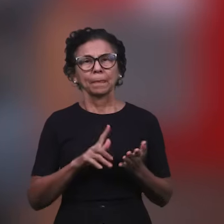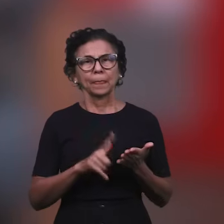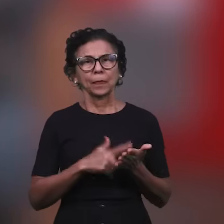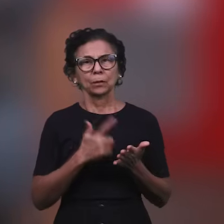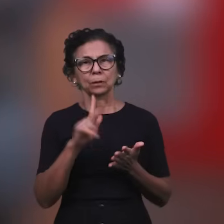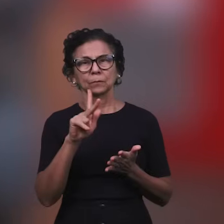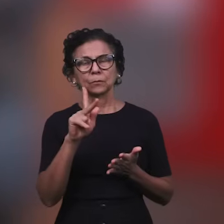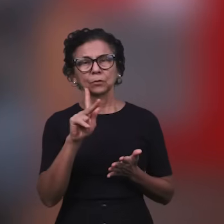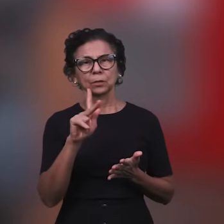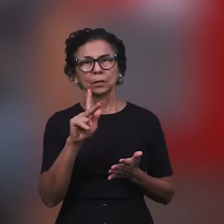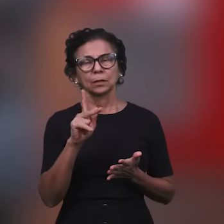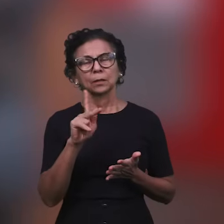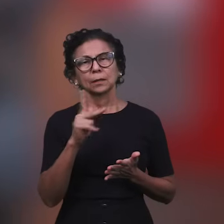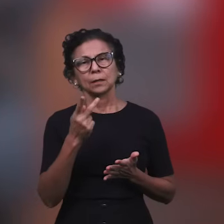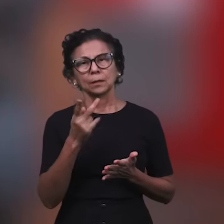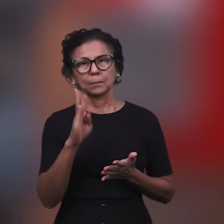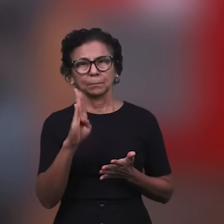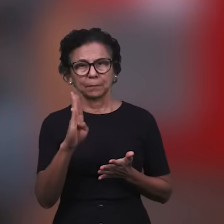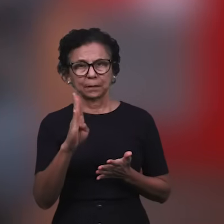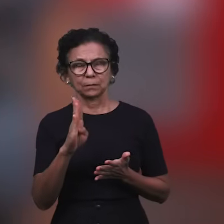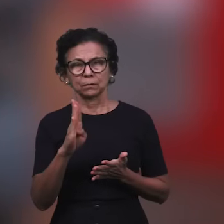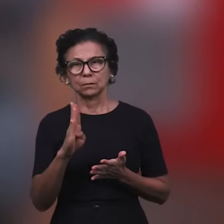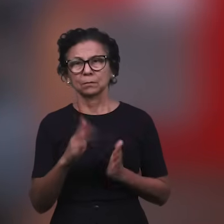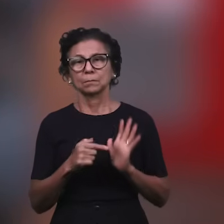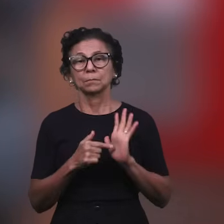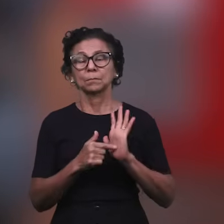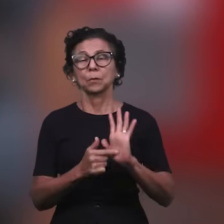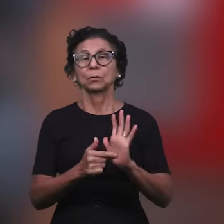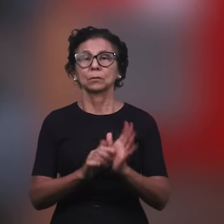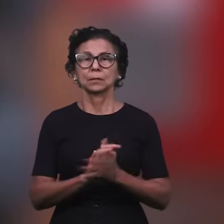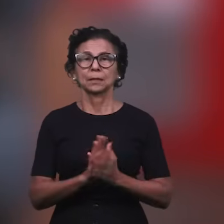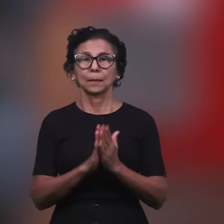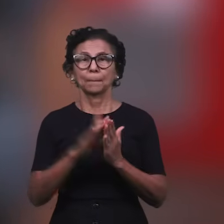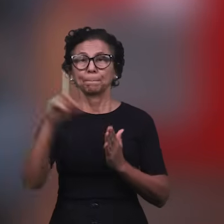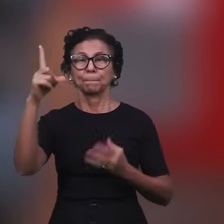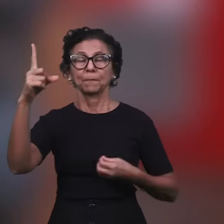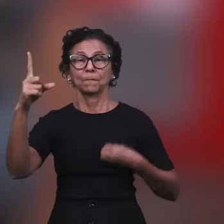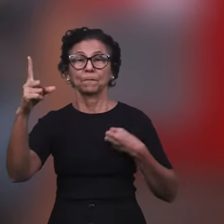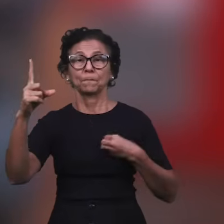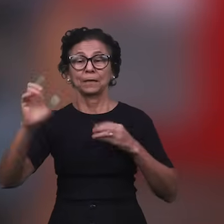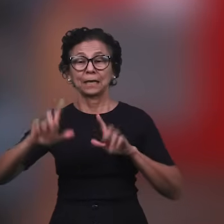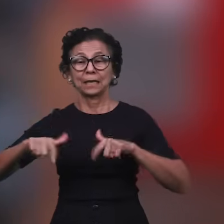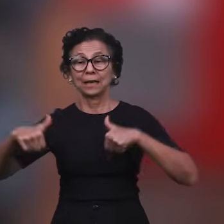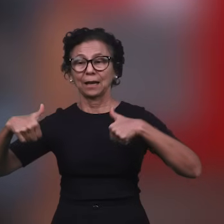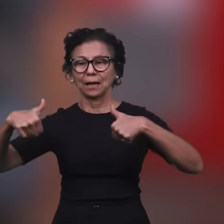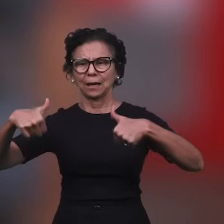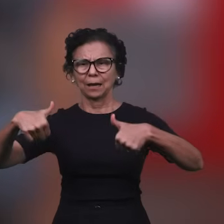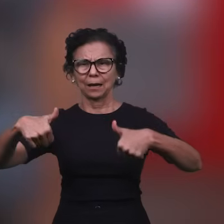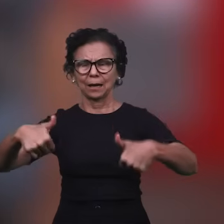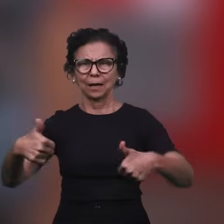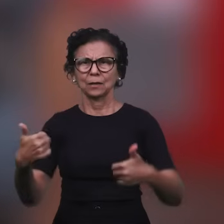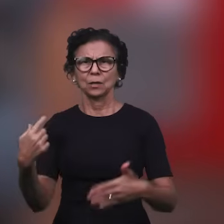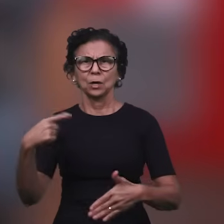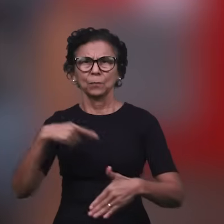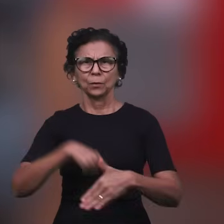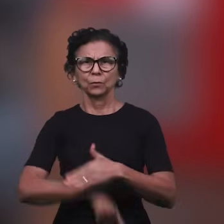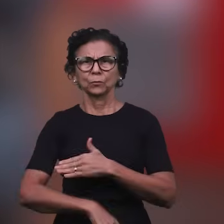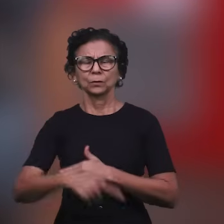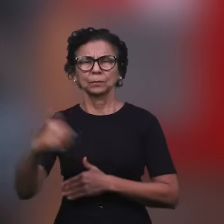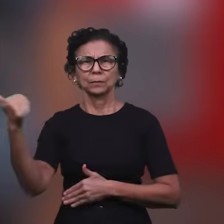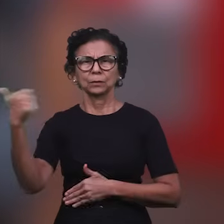diz assim: a palavra é viva e eficaz, mais penetrante do que